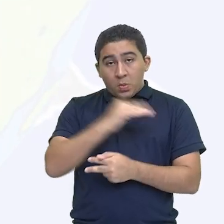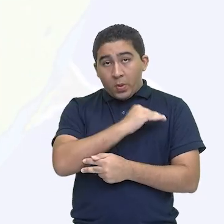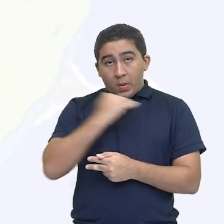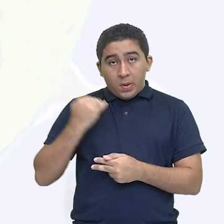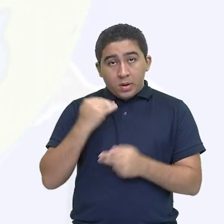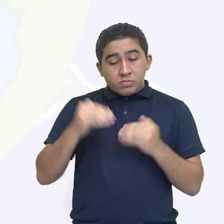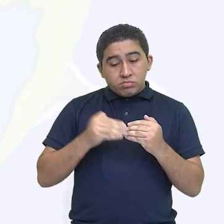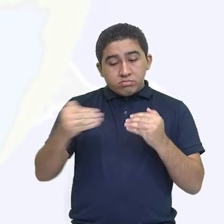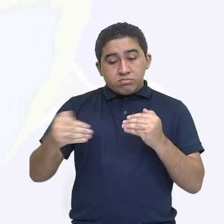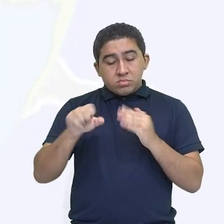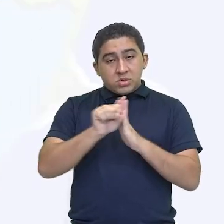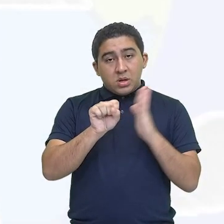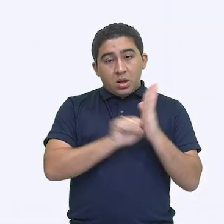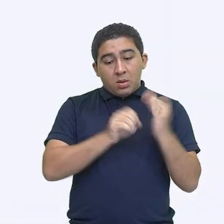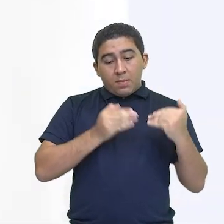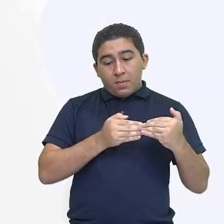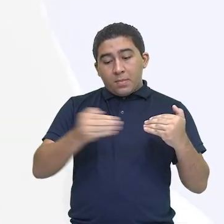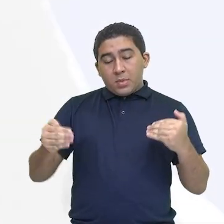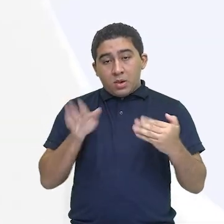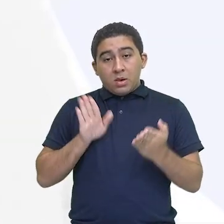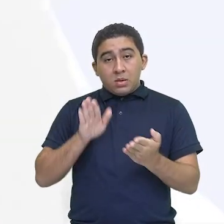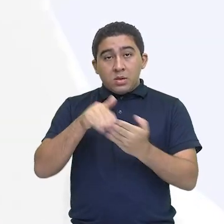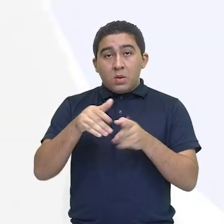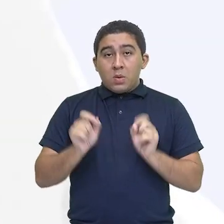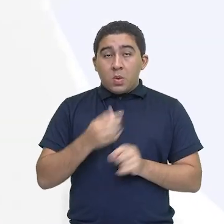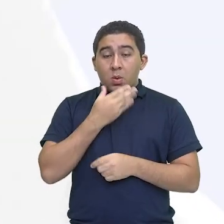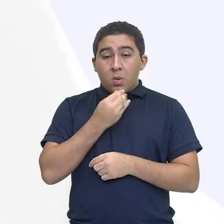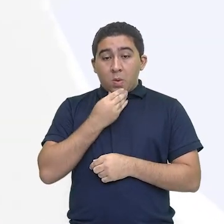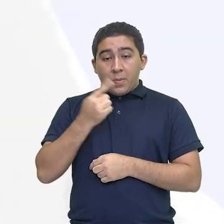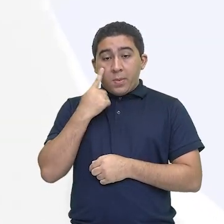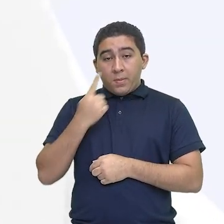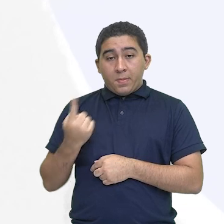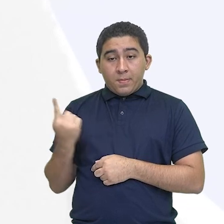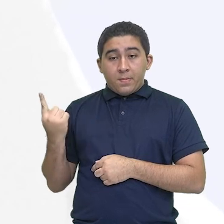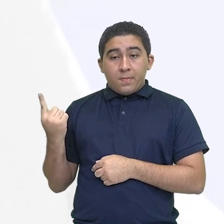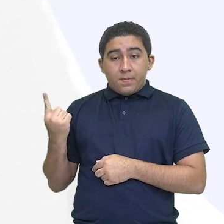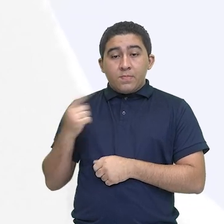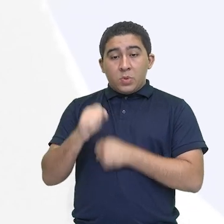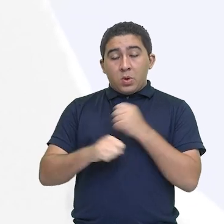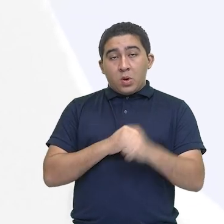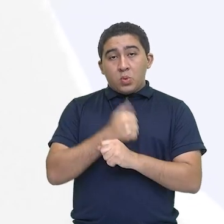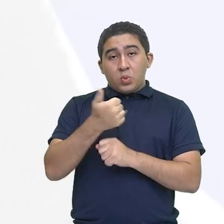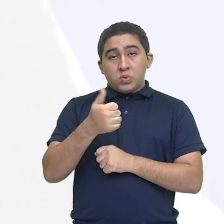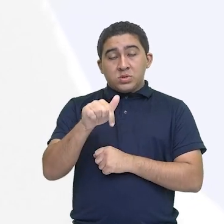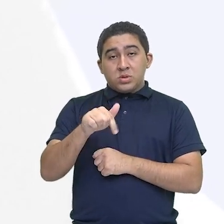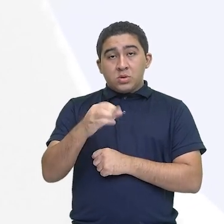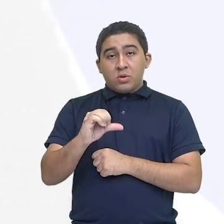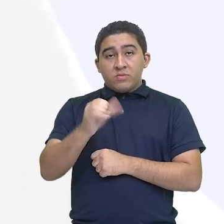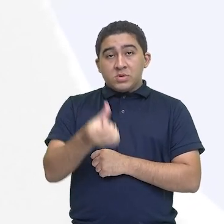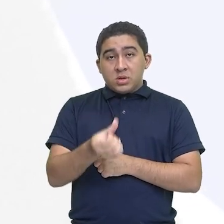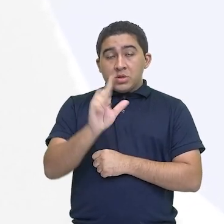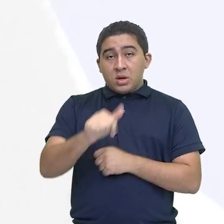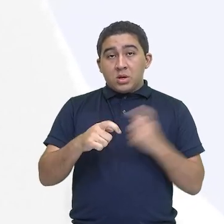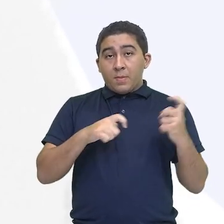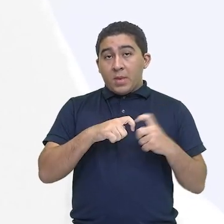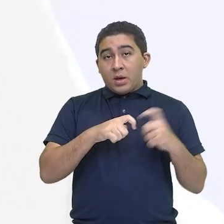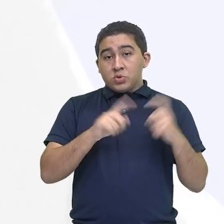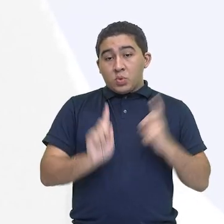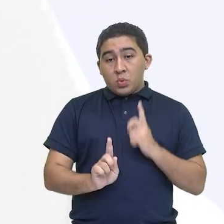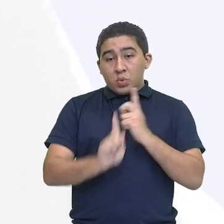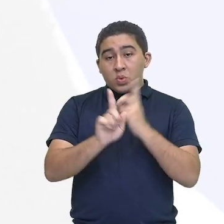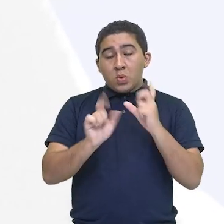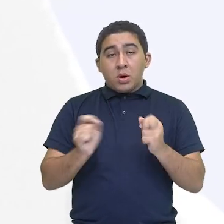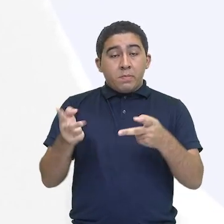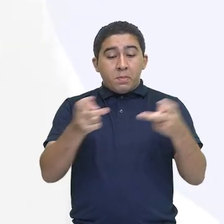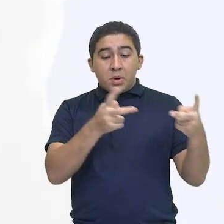dos séculos, até que, em 1796, o médico inglês Edward Jenner notou que